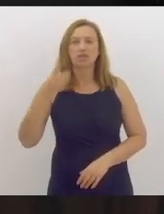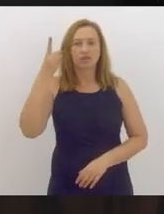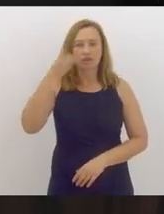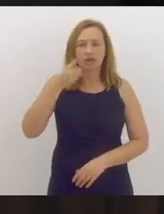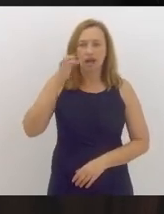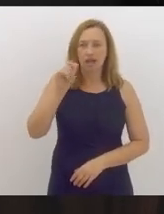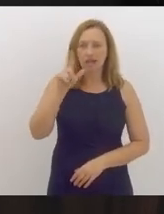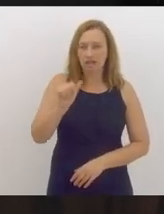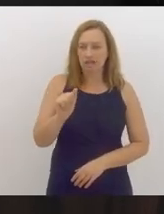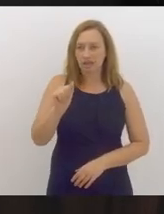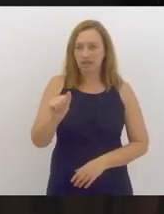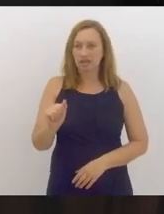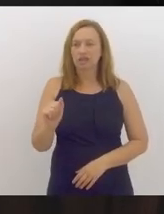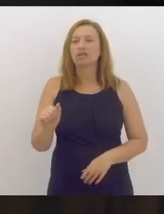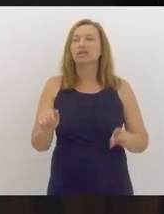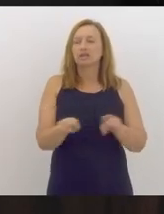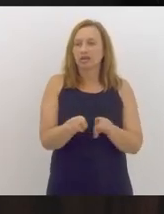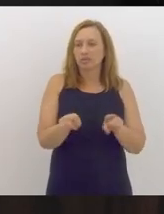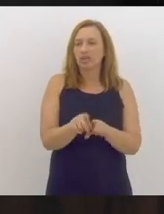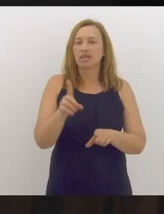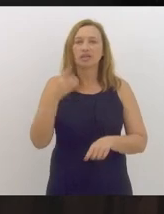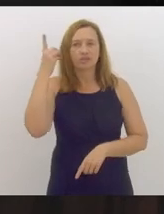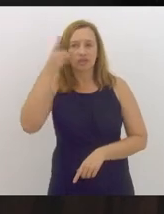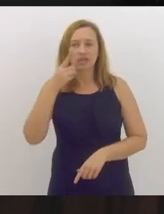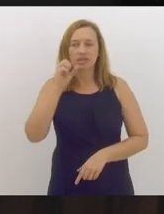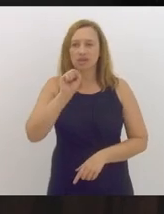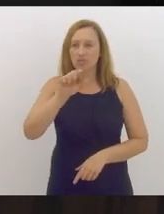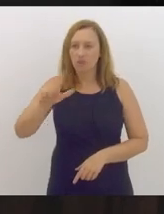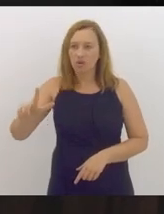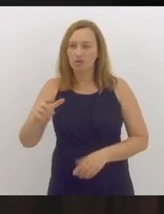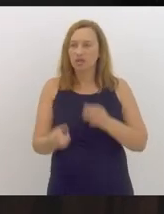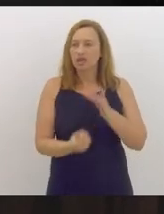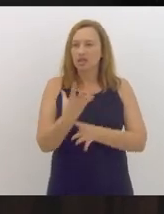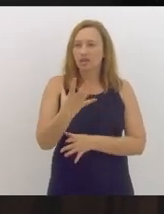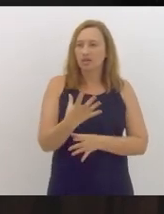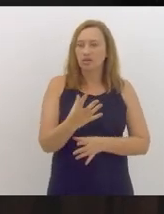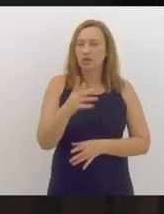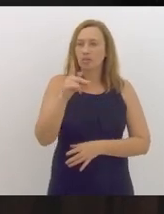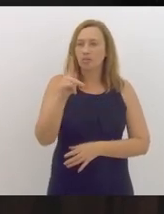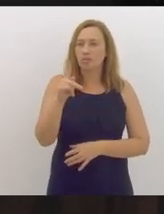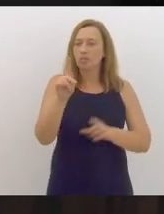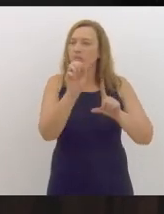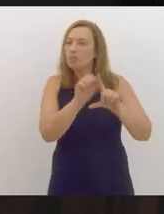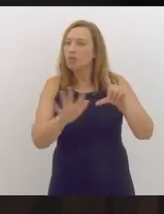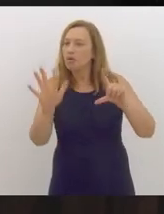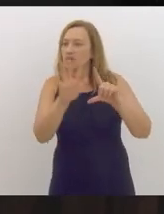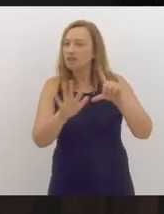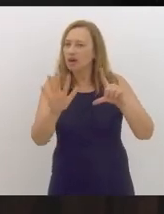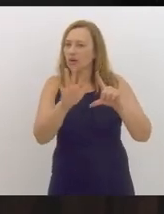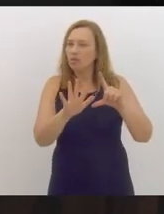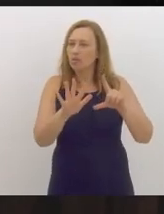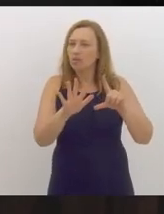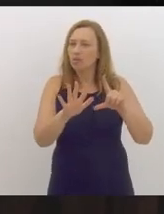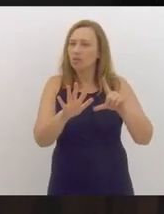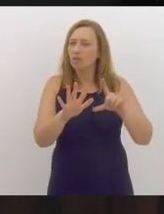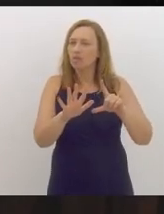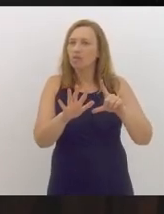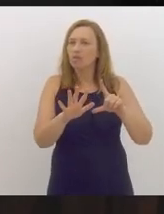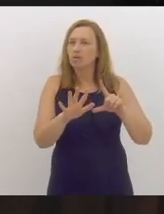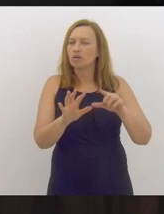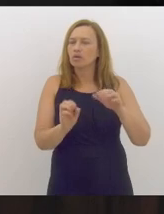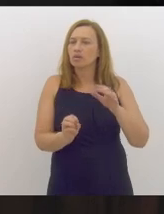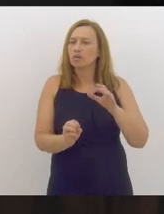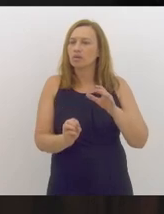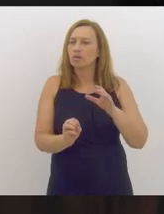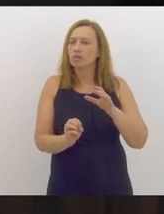Passos e do deputado Samuel Malafaia, que dispõe sobre a criação do portal TIA para a promoção